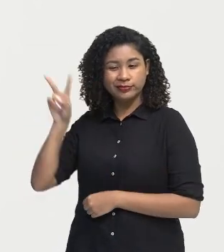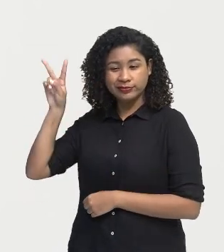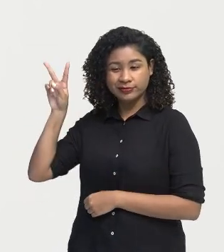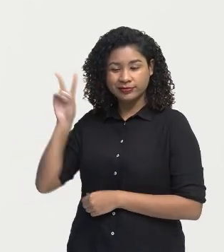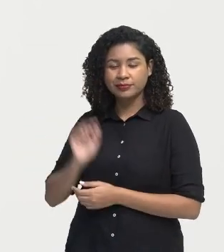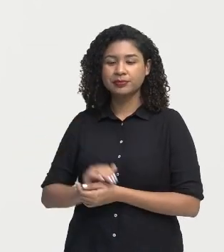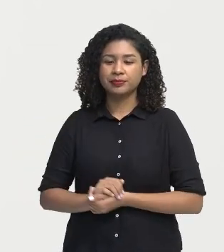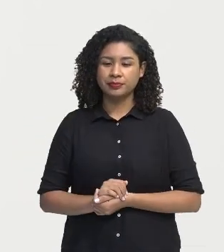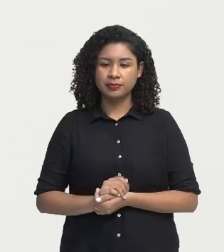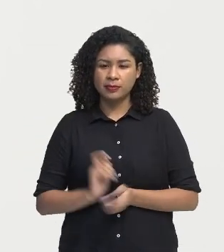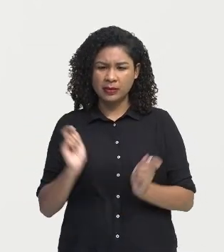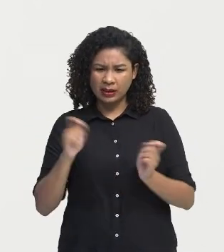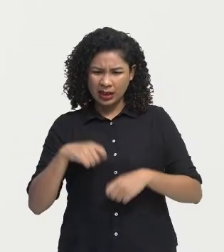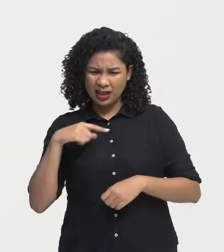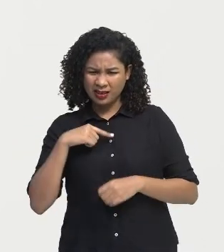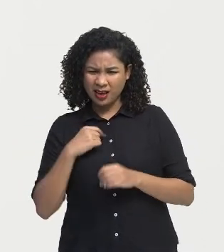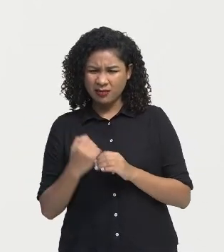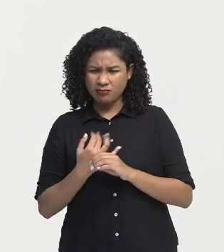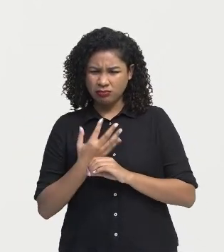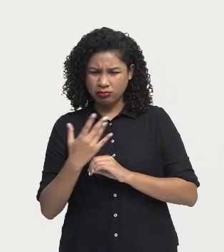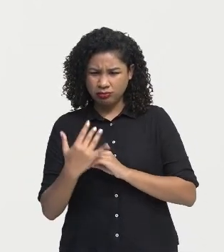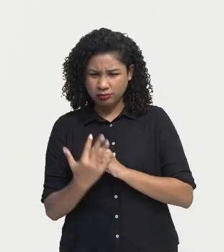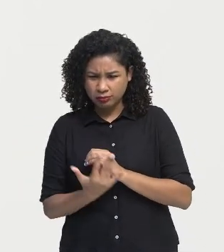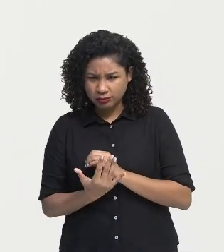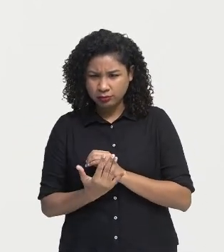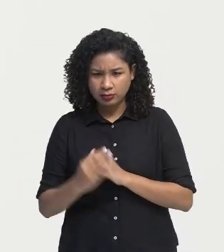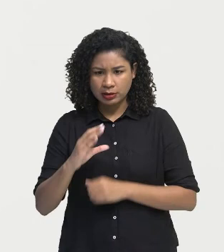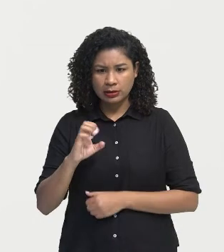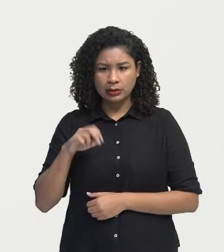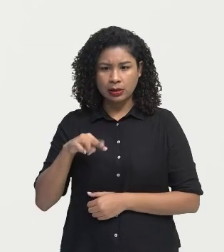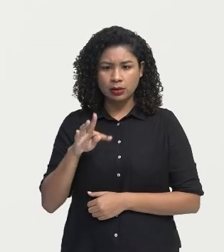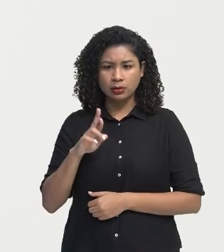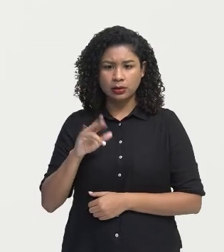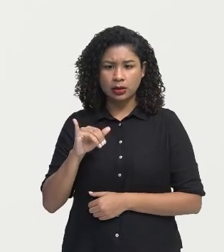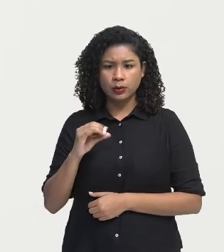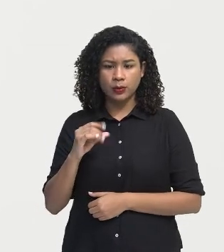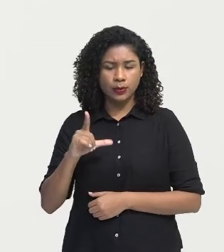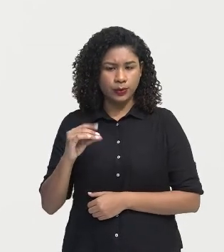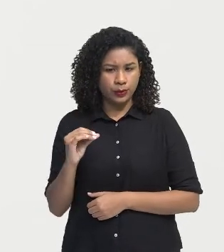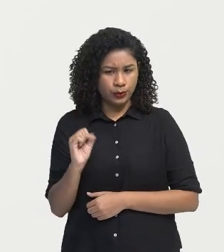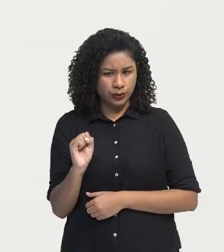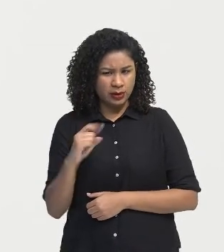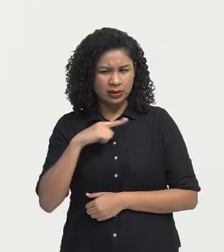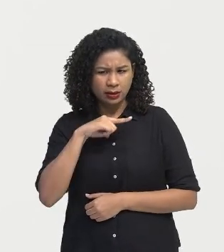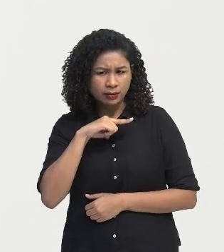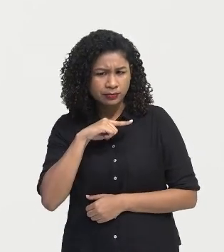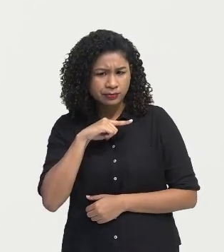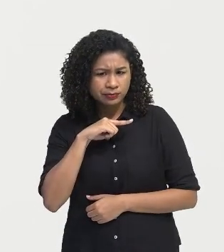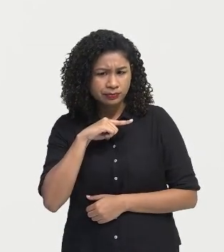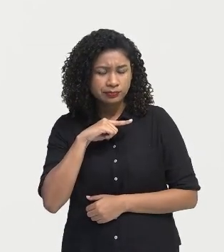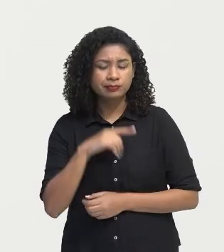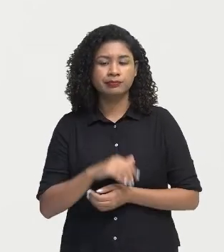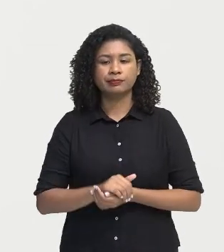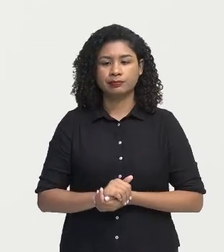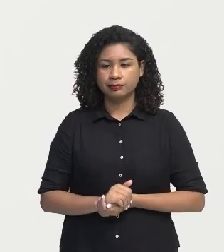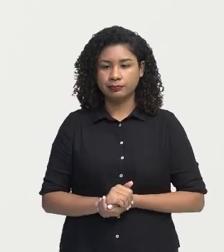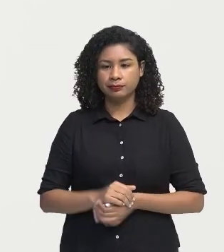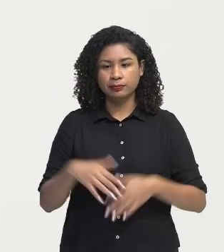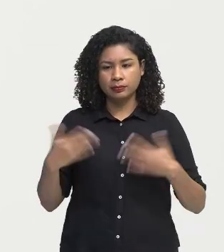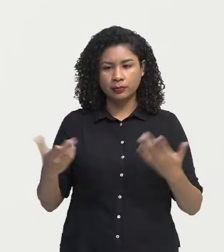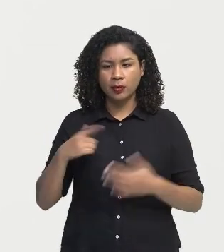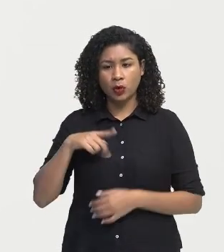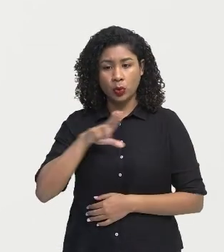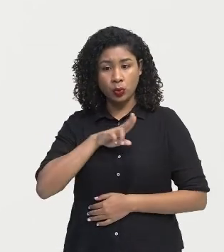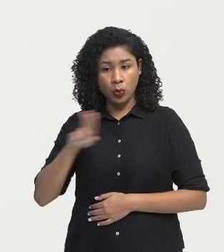de centríolos em suas células, né? Então, a gente tem aqui, ó, a representação dessa alga e a gente observa